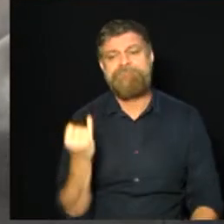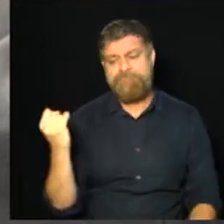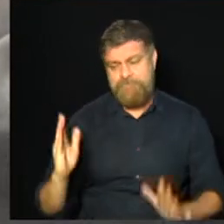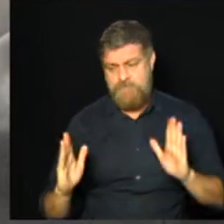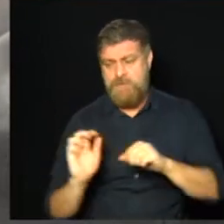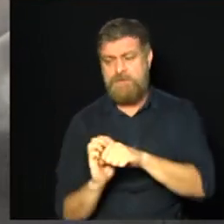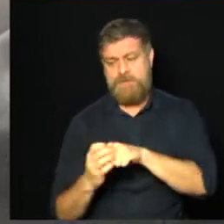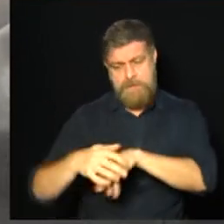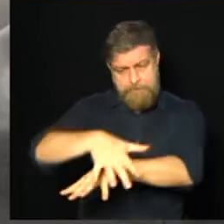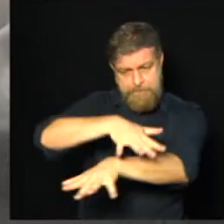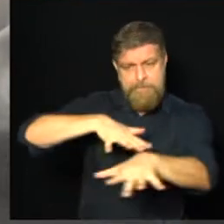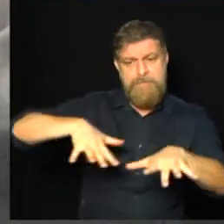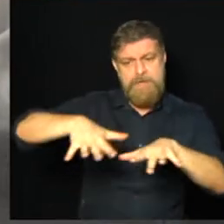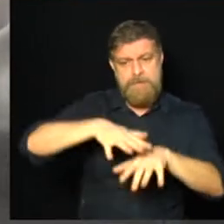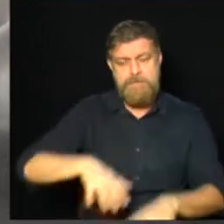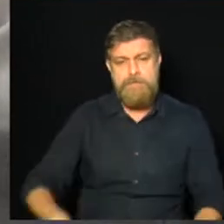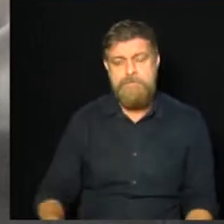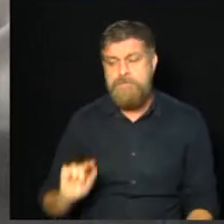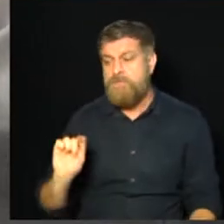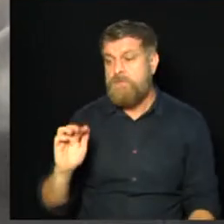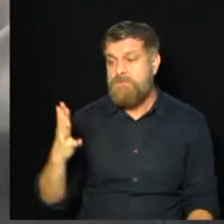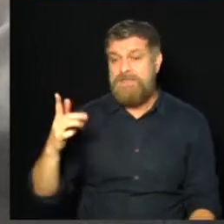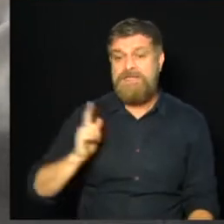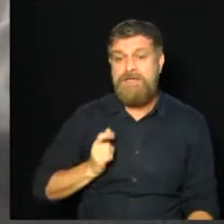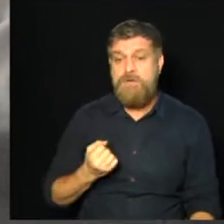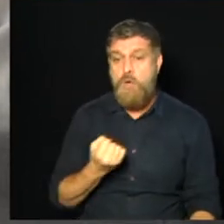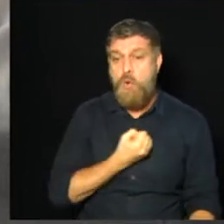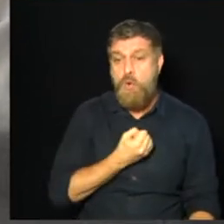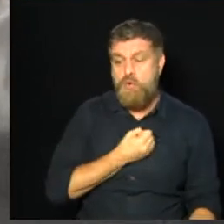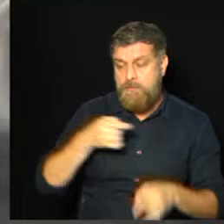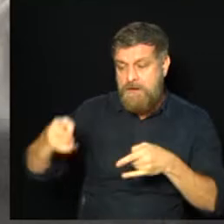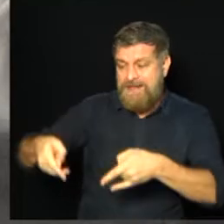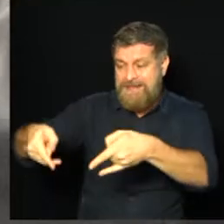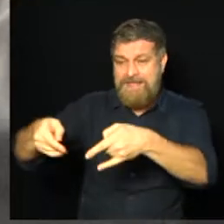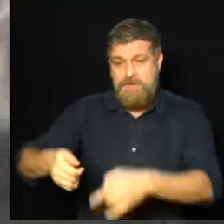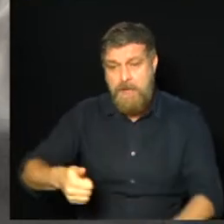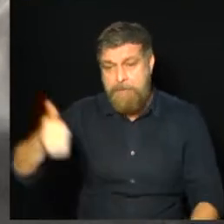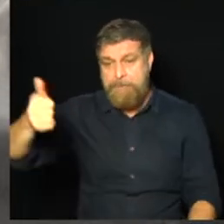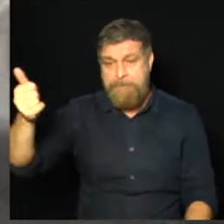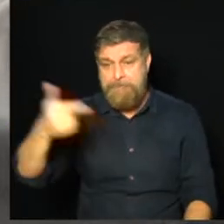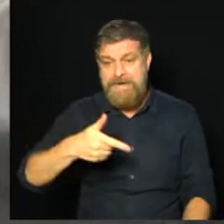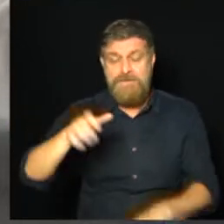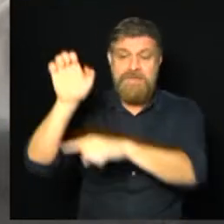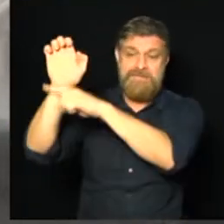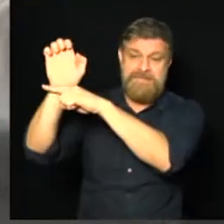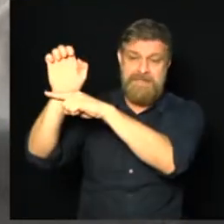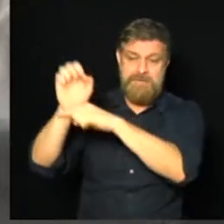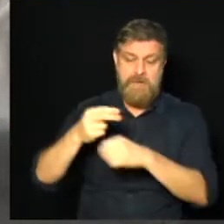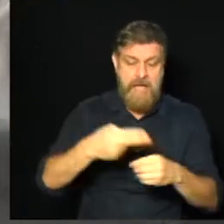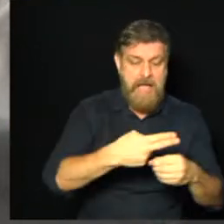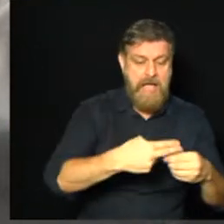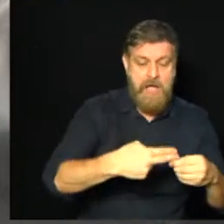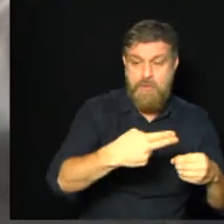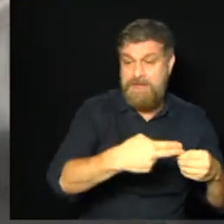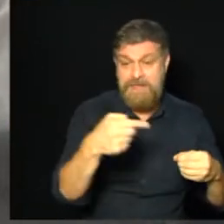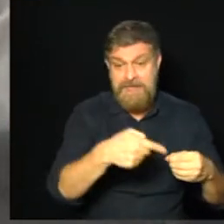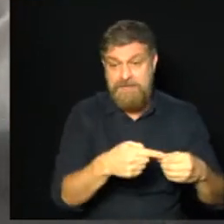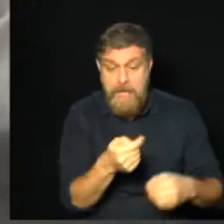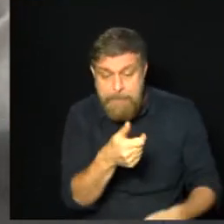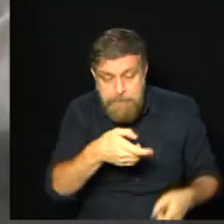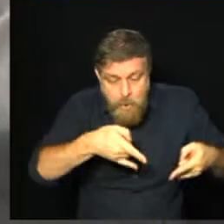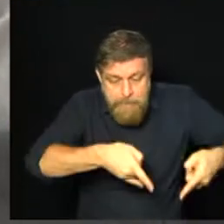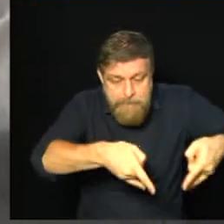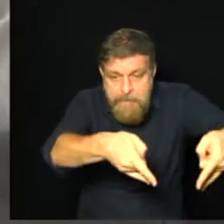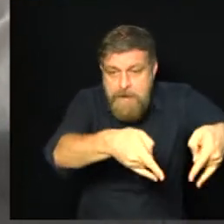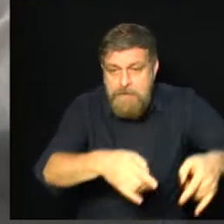pandemia, a ponto de ter um número de leitos superior ao fornecido pelo Estado, através da Unicamp e das AMES. No